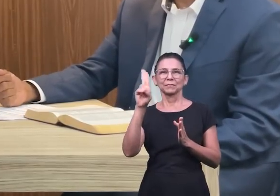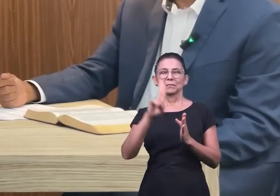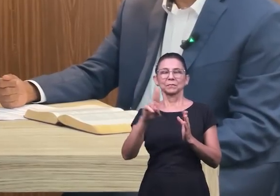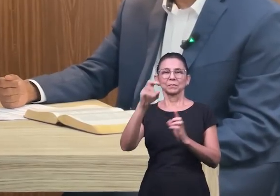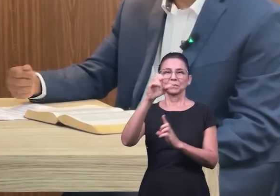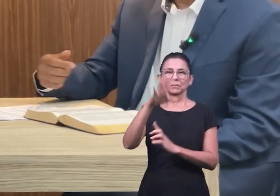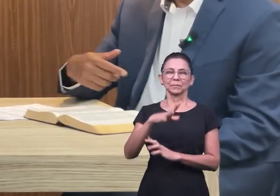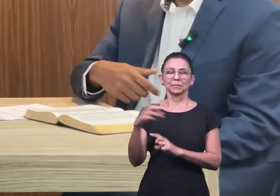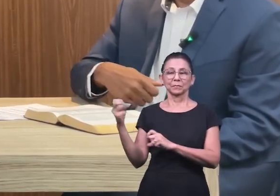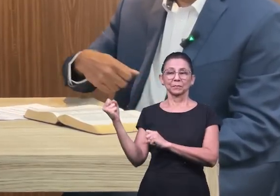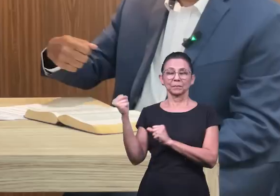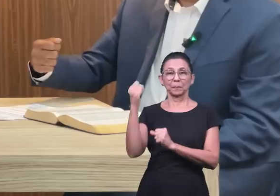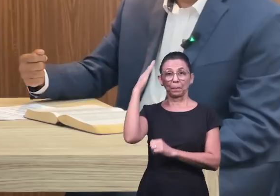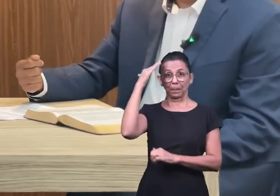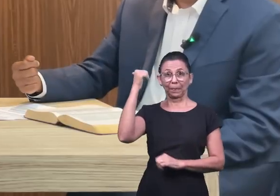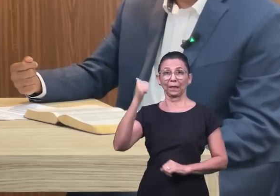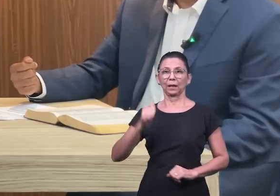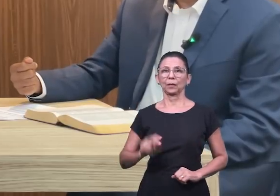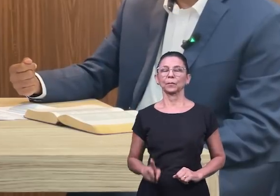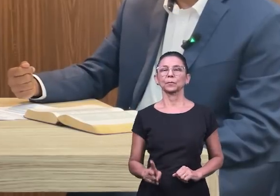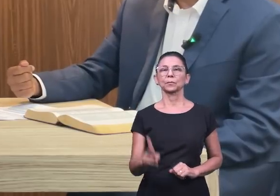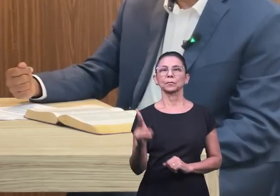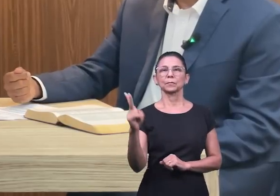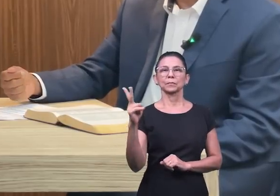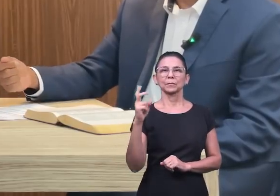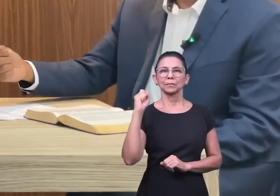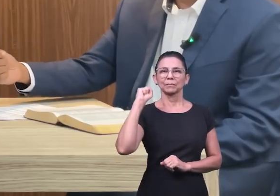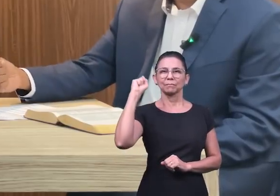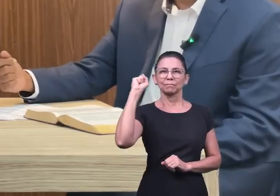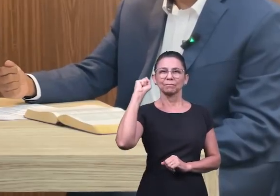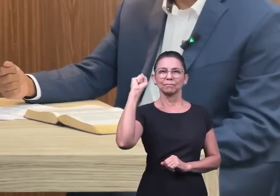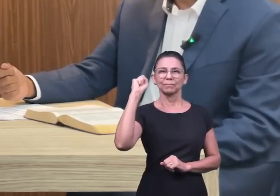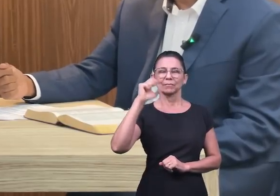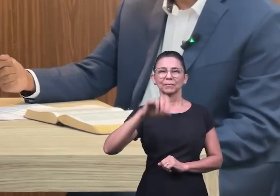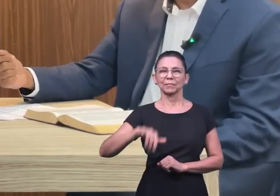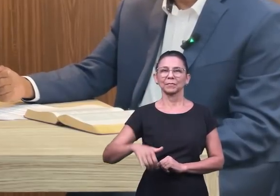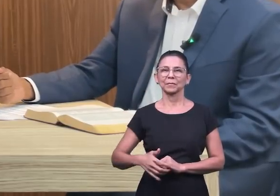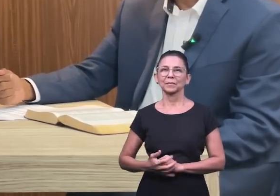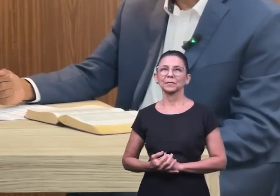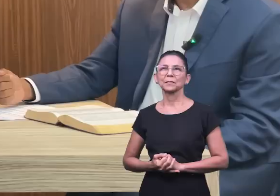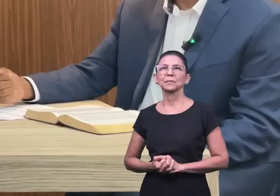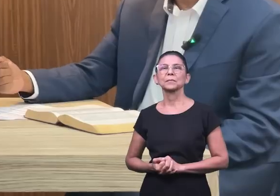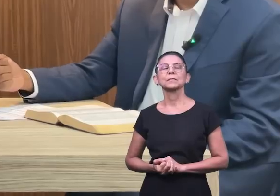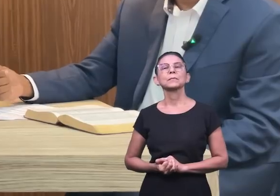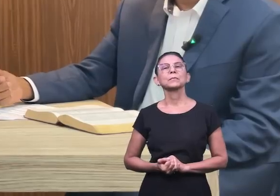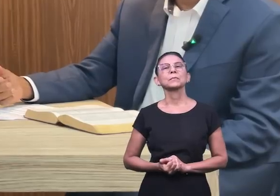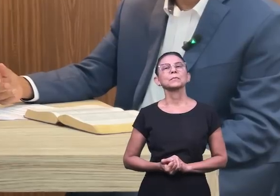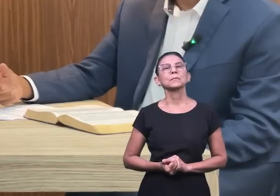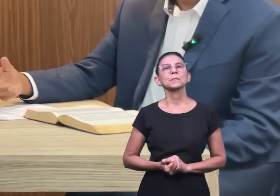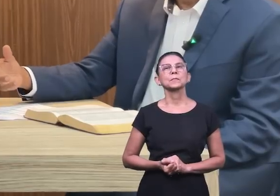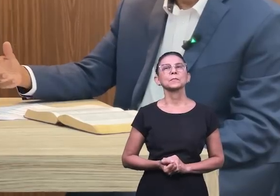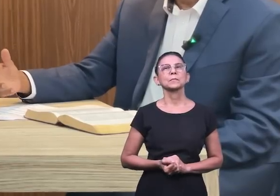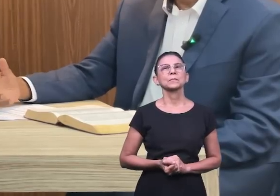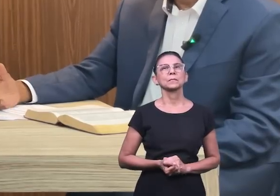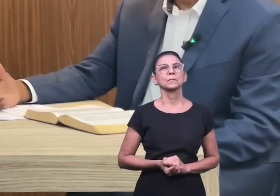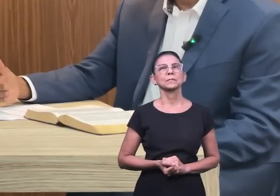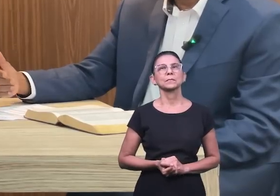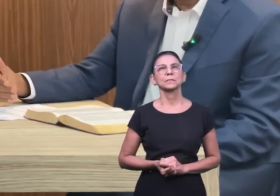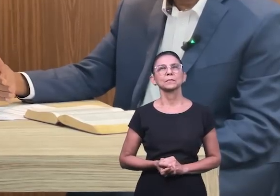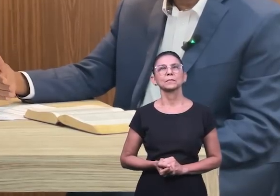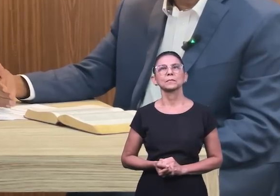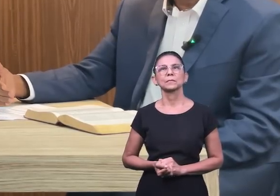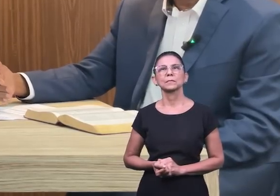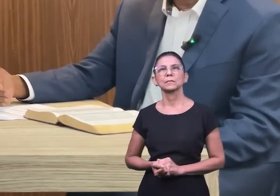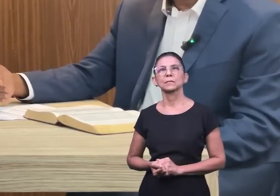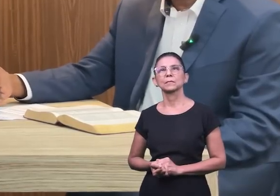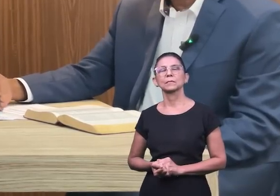pelo sangue de Jesus, tiramos essa espada da cinta e podemos usá-la então com graça, com poder, com